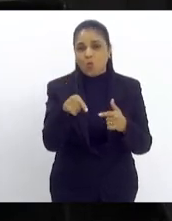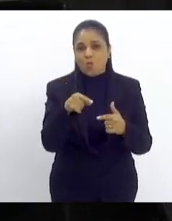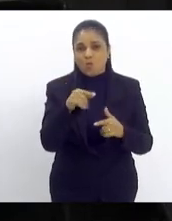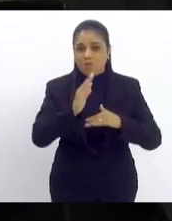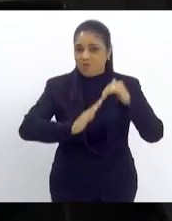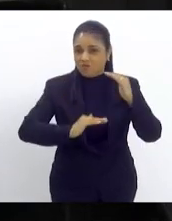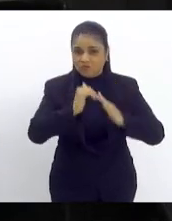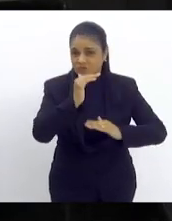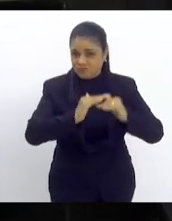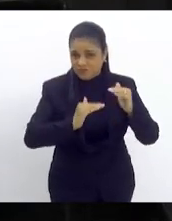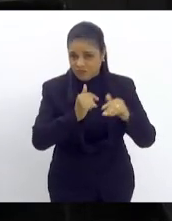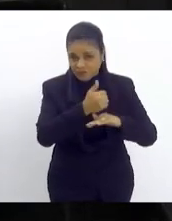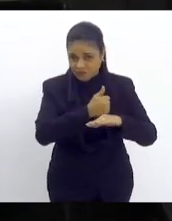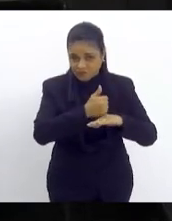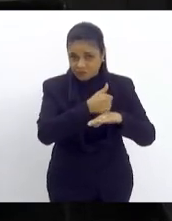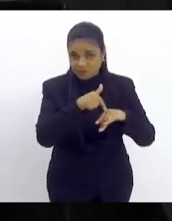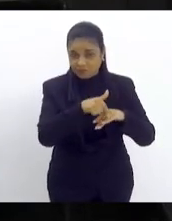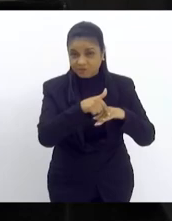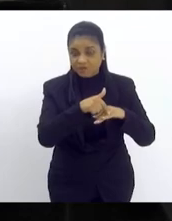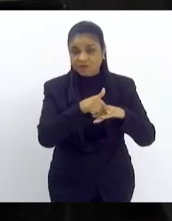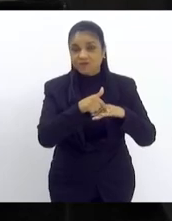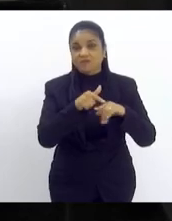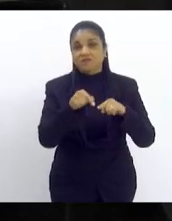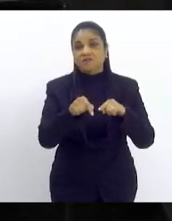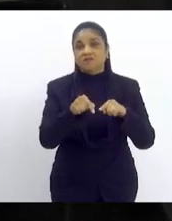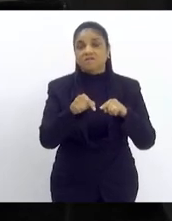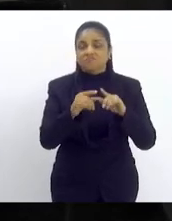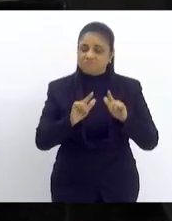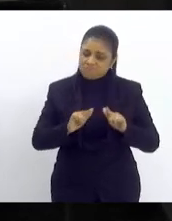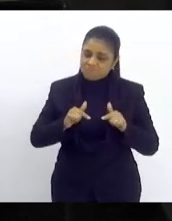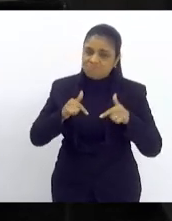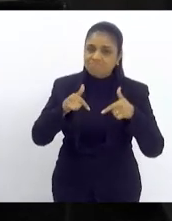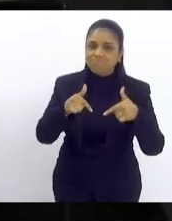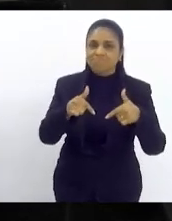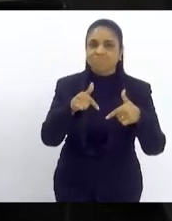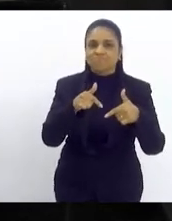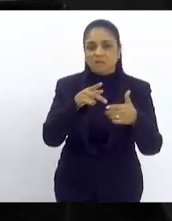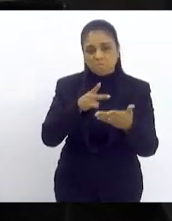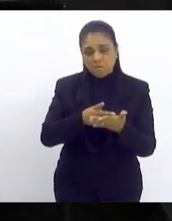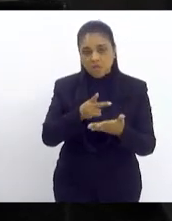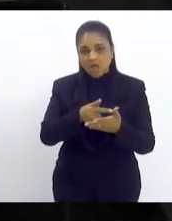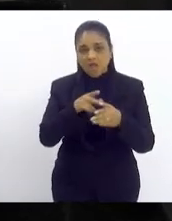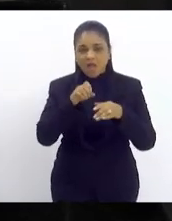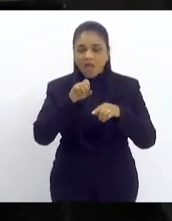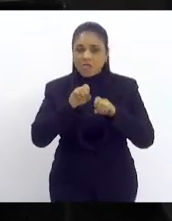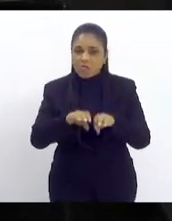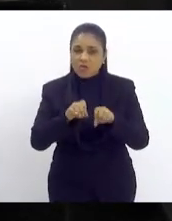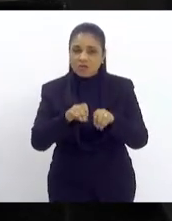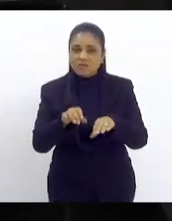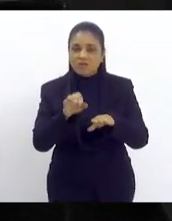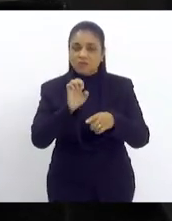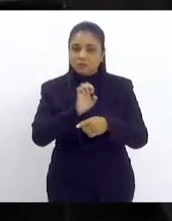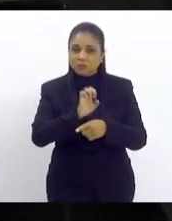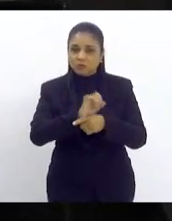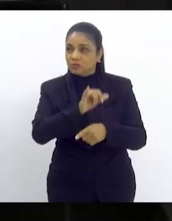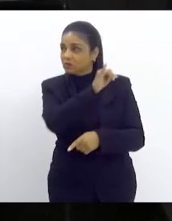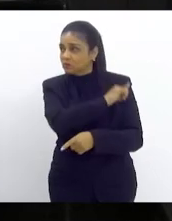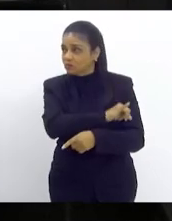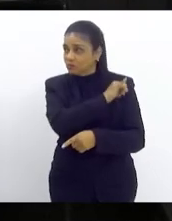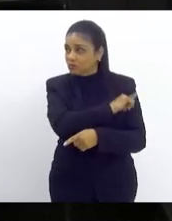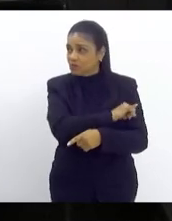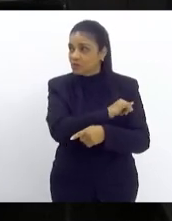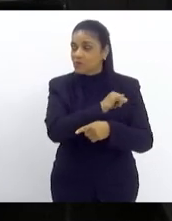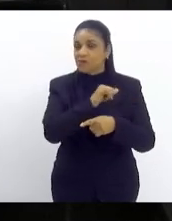e esses profissionais dedicados empenhados com a educação do nosso estado que tem a sua carreira